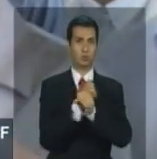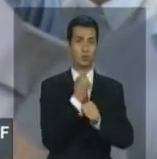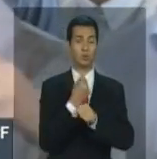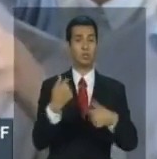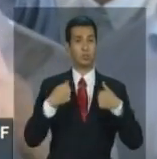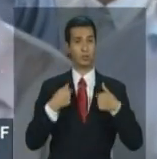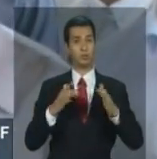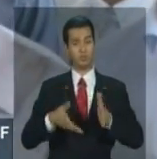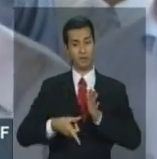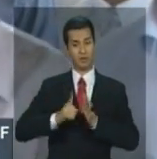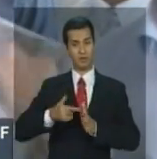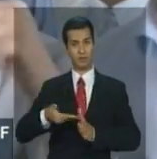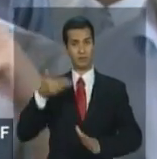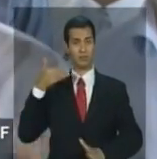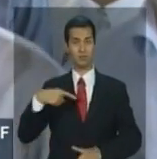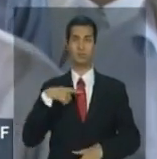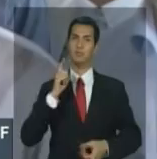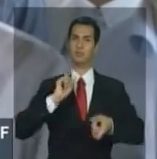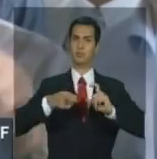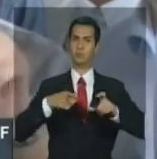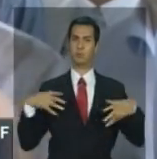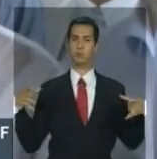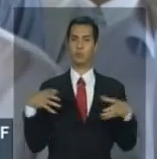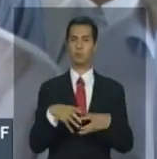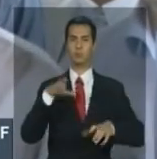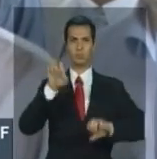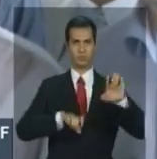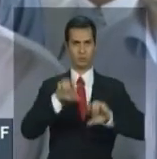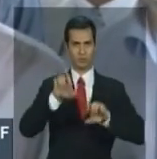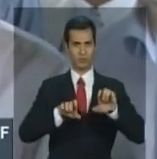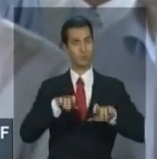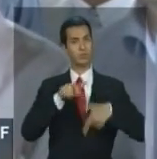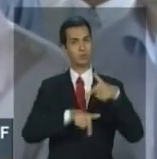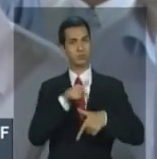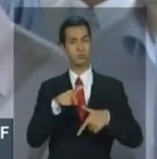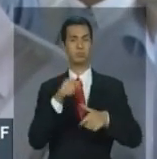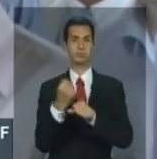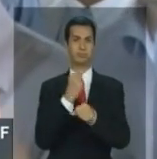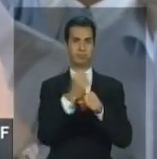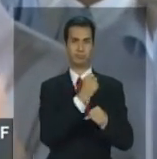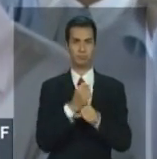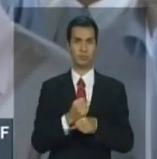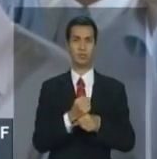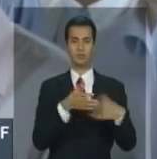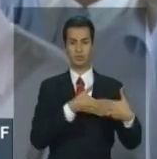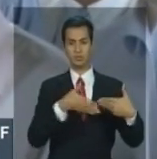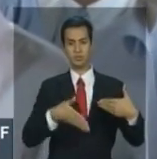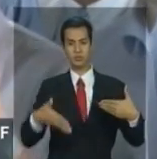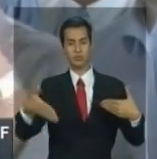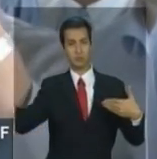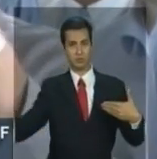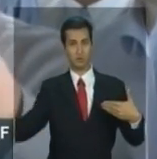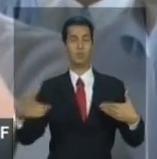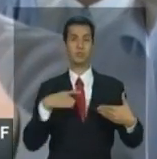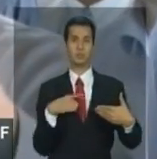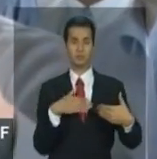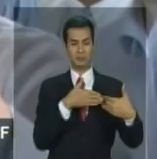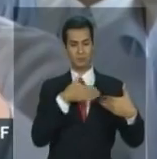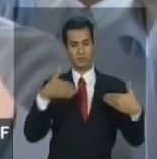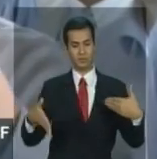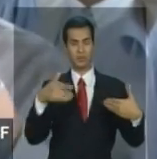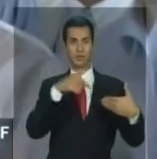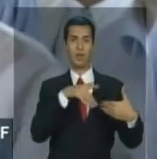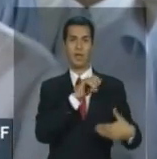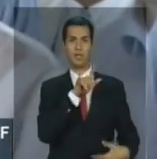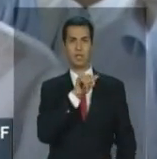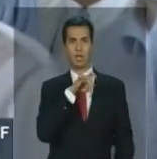os empresários que participam dos trechos, tanto da parte de Aguiarnópolis